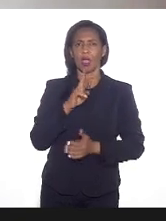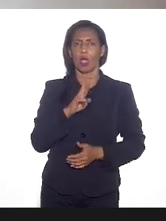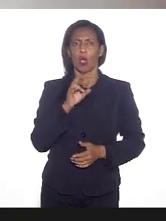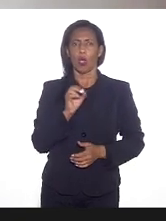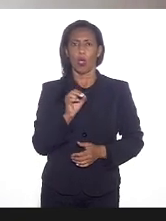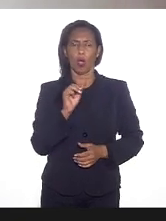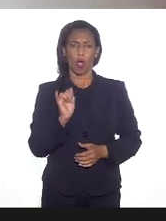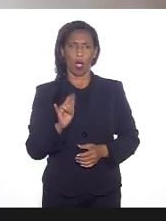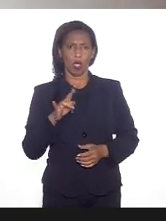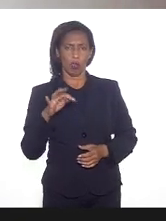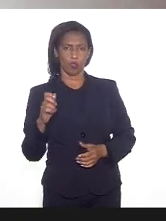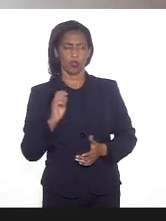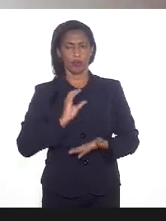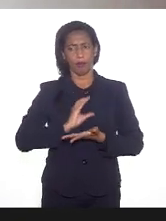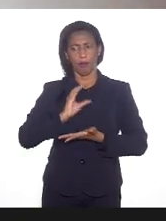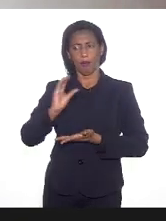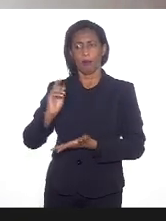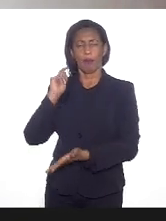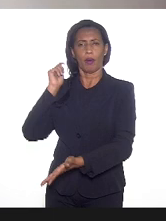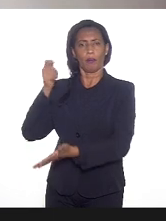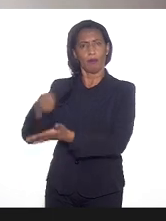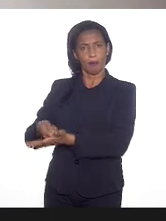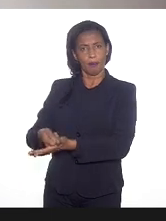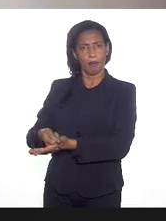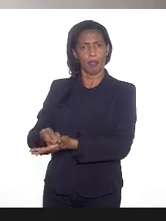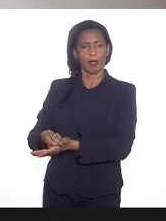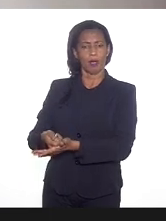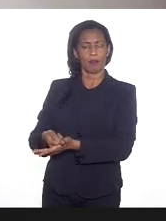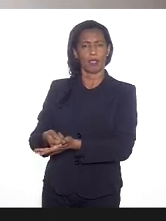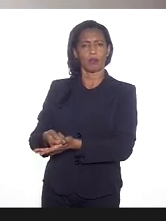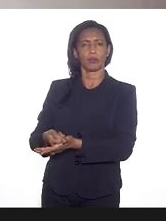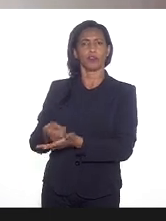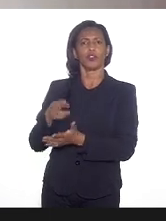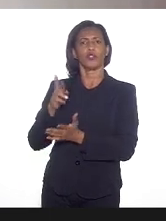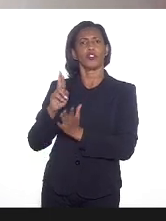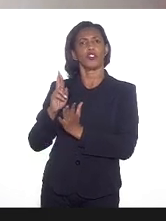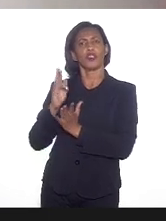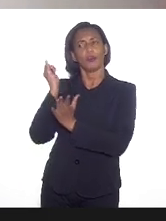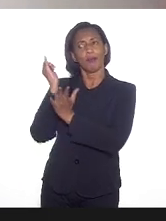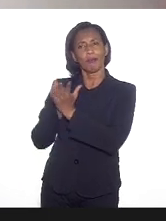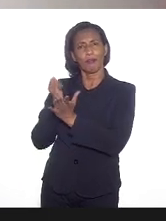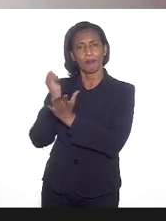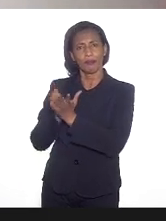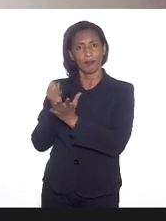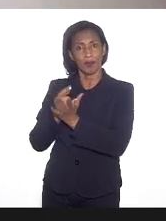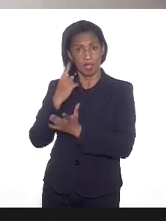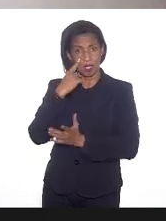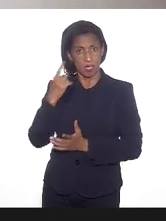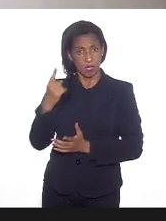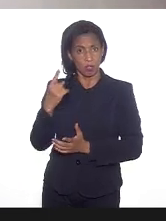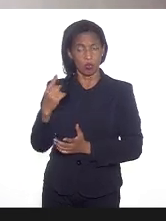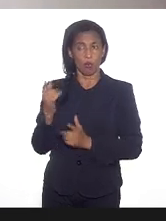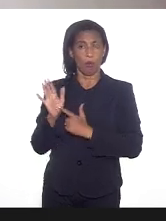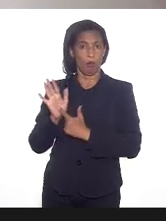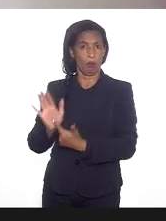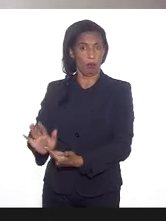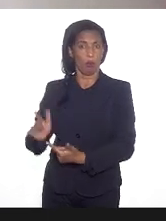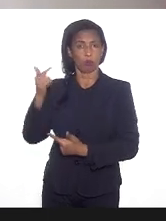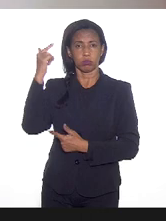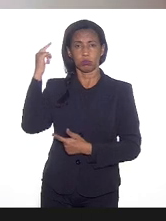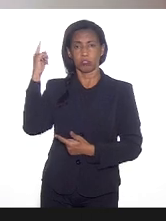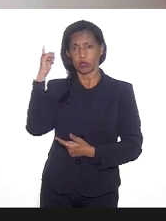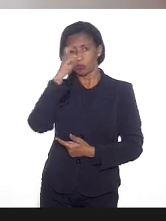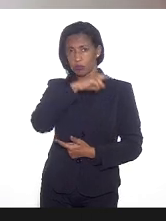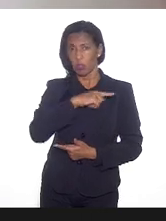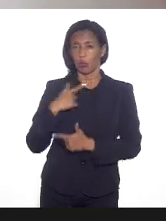destinadas para o pagamento das operações de antecipação de receitas. Isso mostra a gravidade, né, a